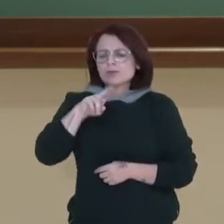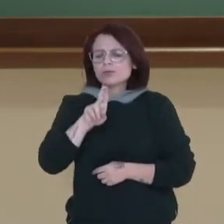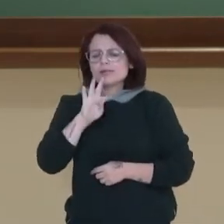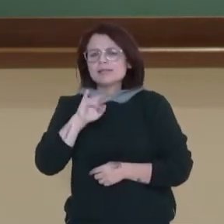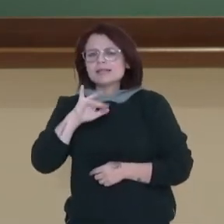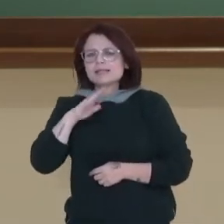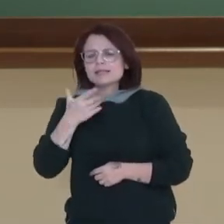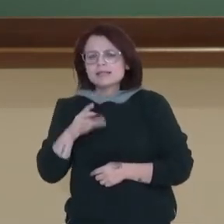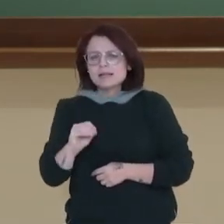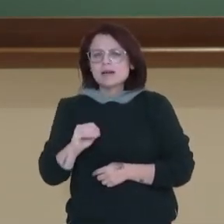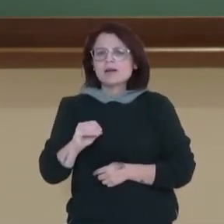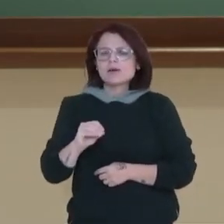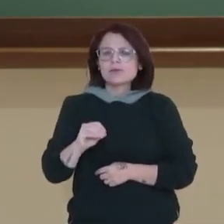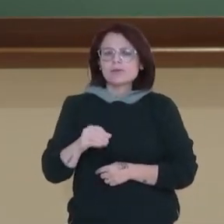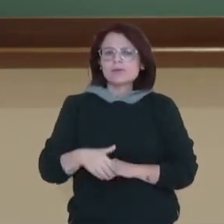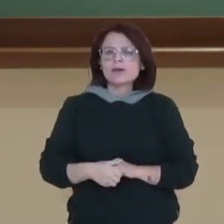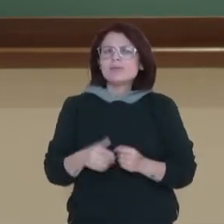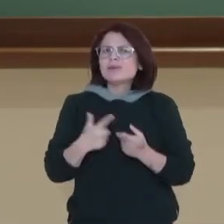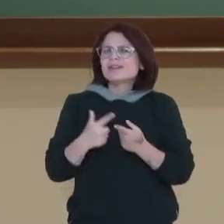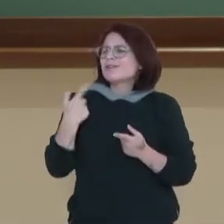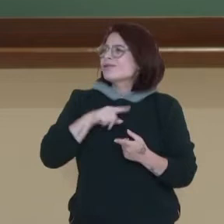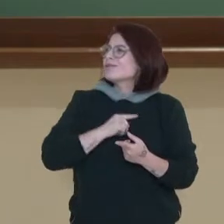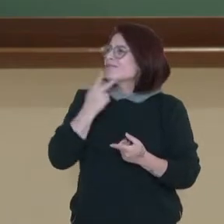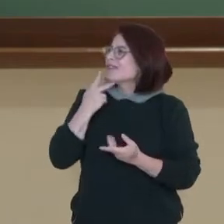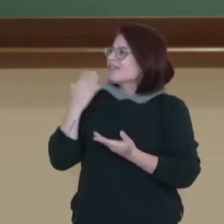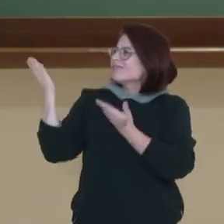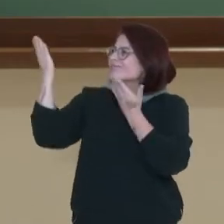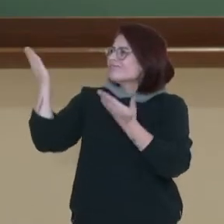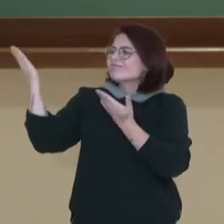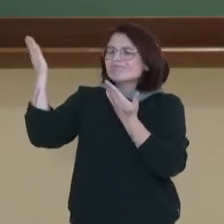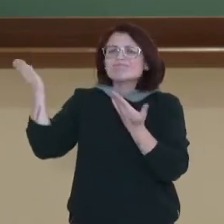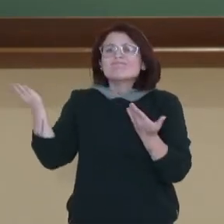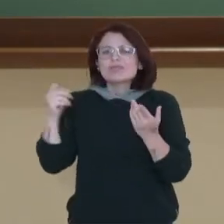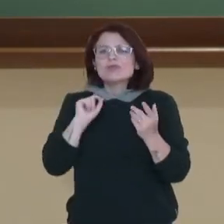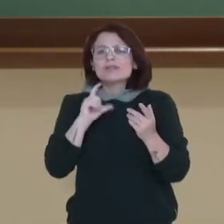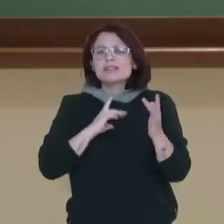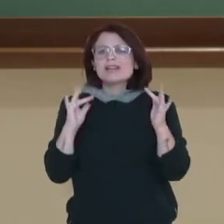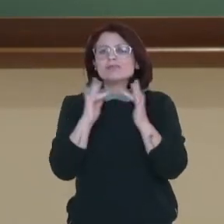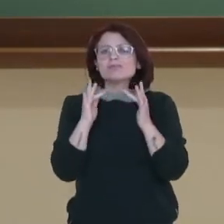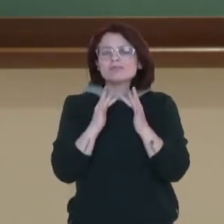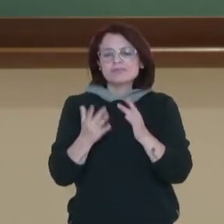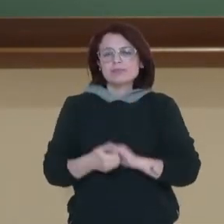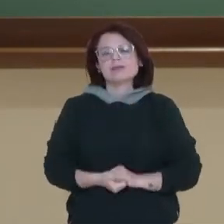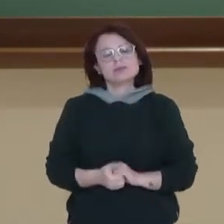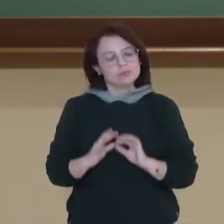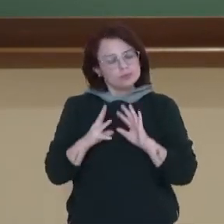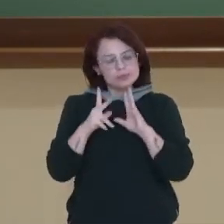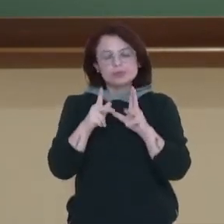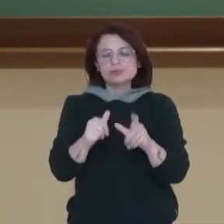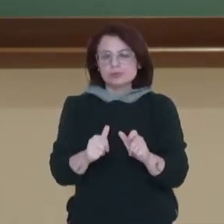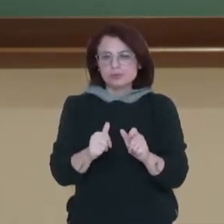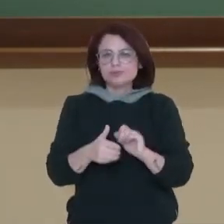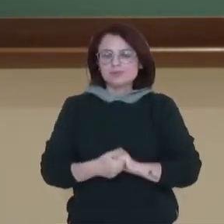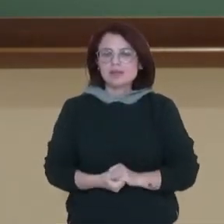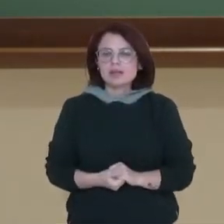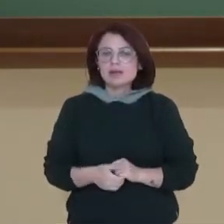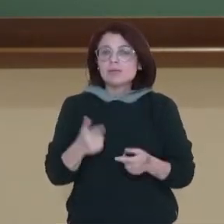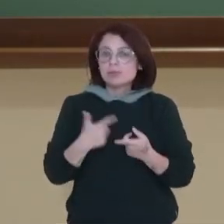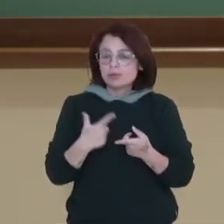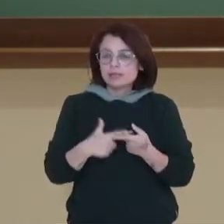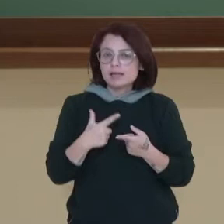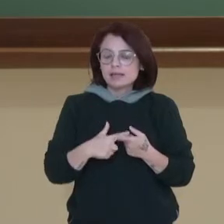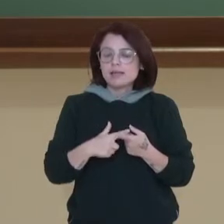nutrientes, mas a gente começa falando de hidroponia, né? O que tem a ver uma coisa com a outra? Tudo, tem tudo a ver. Porque